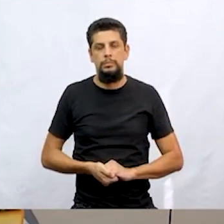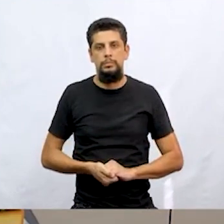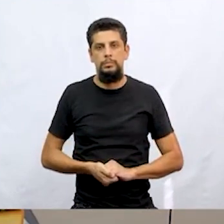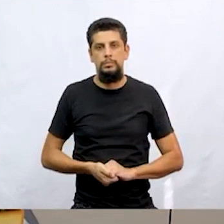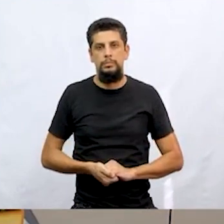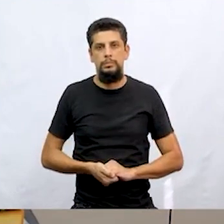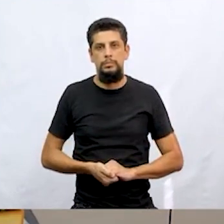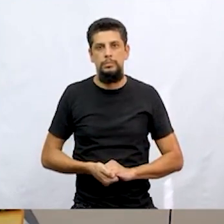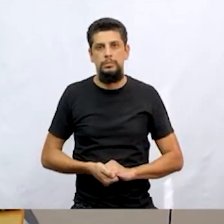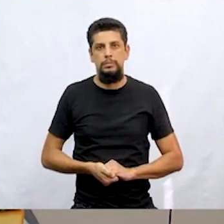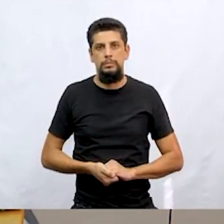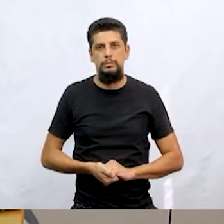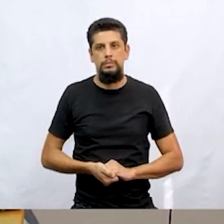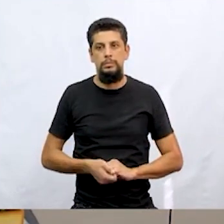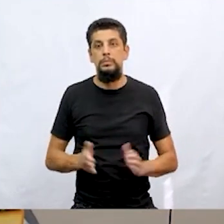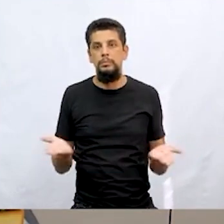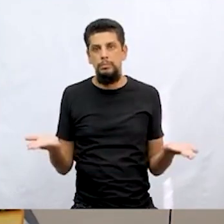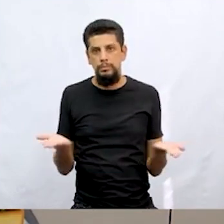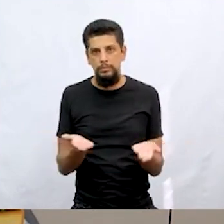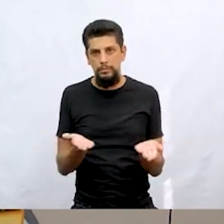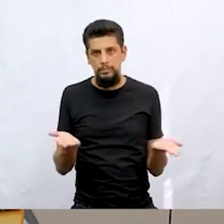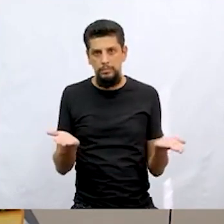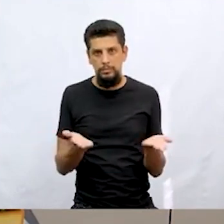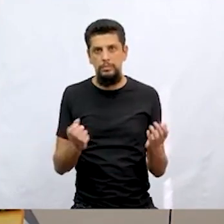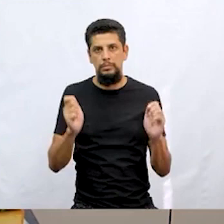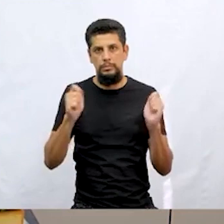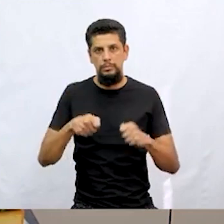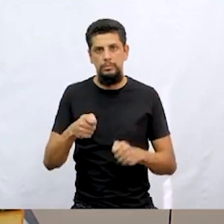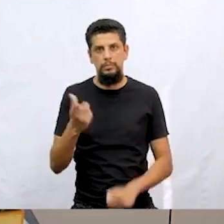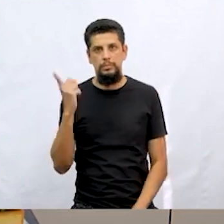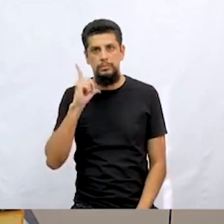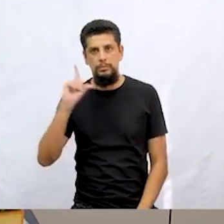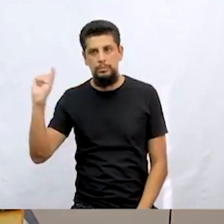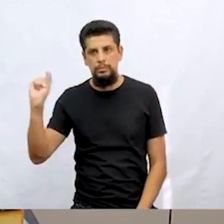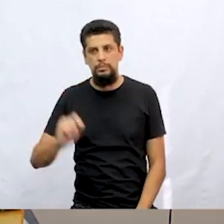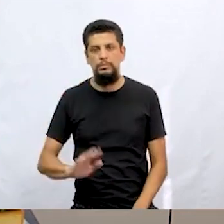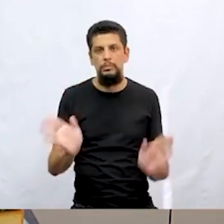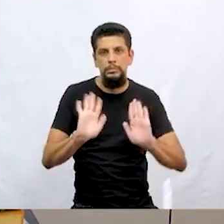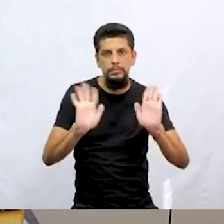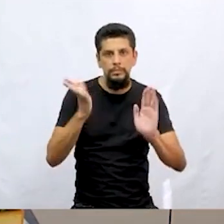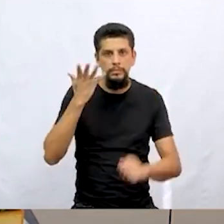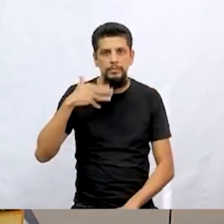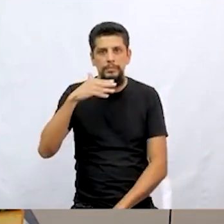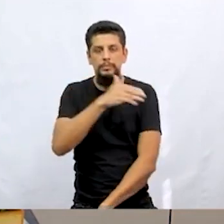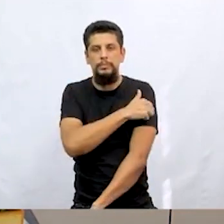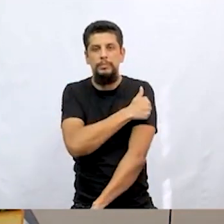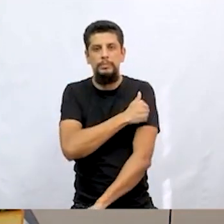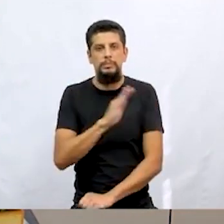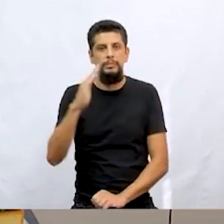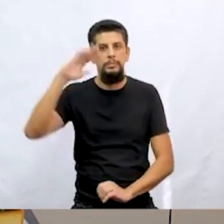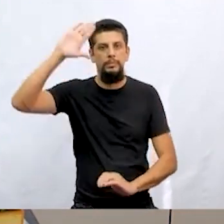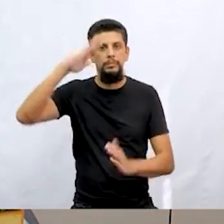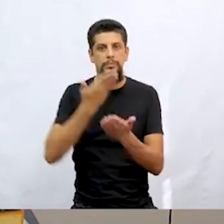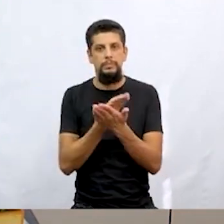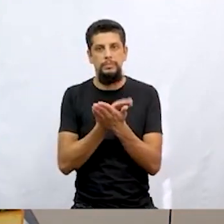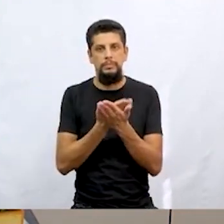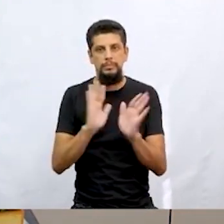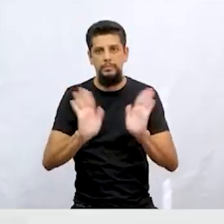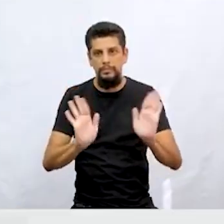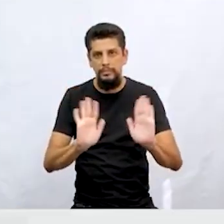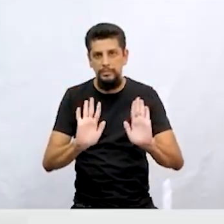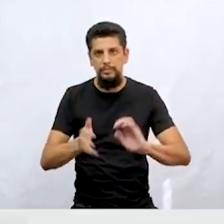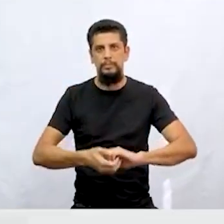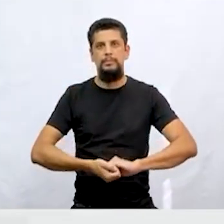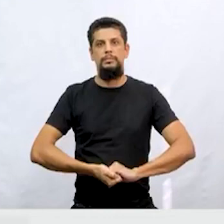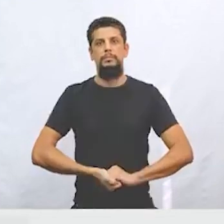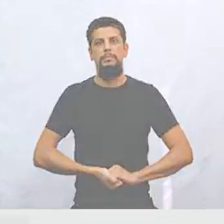E agora podemos nos despedir. Tchau, até a próxima aula. Tchau.